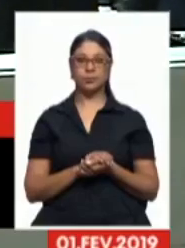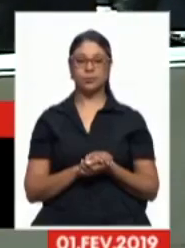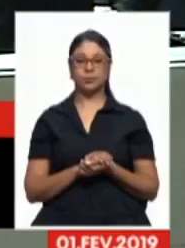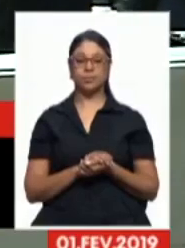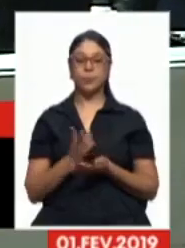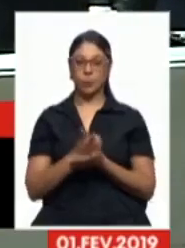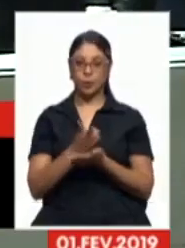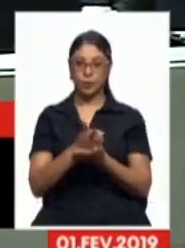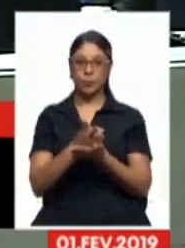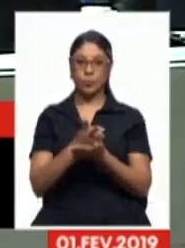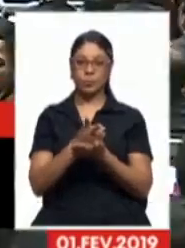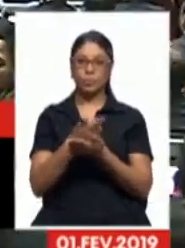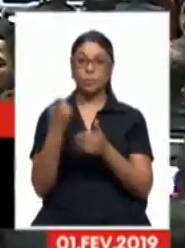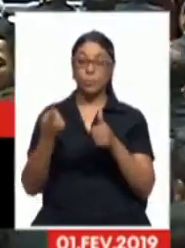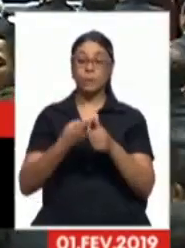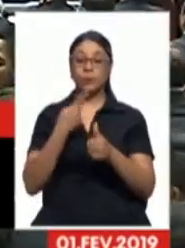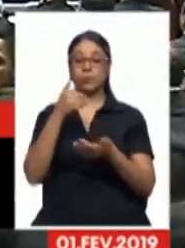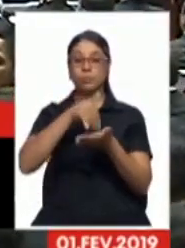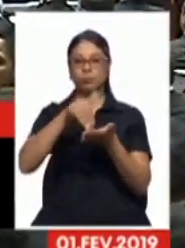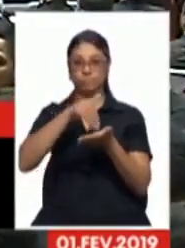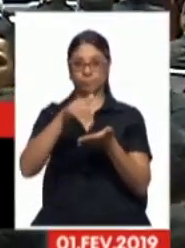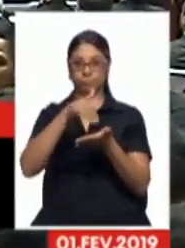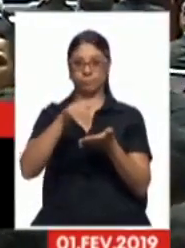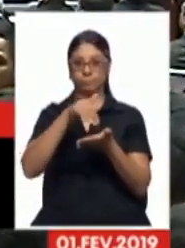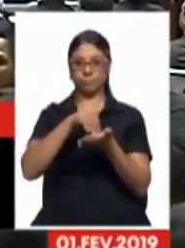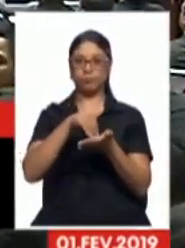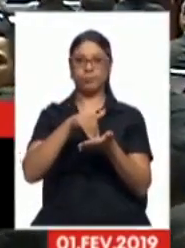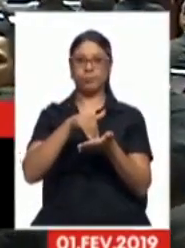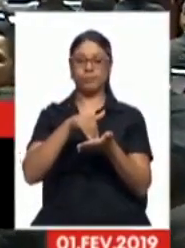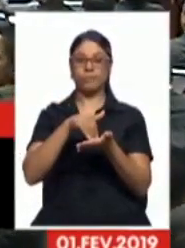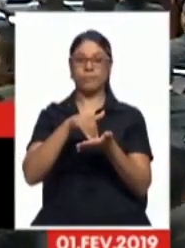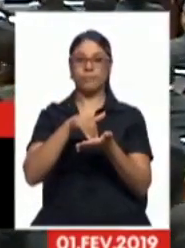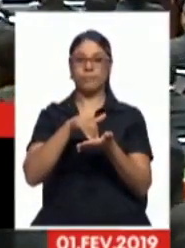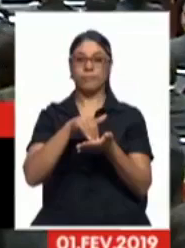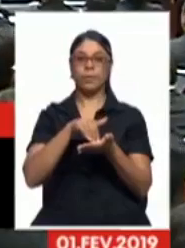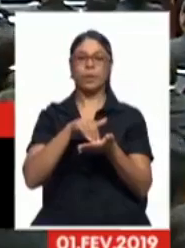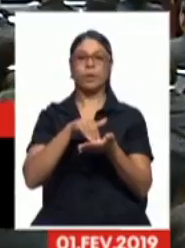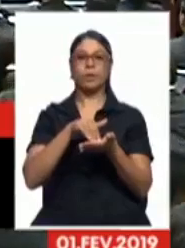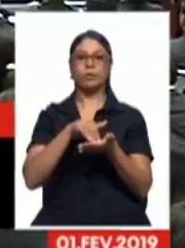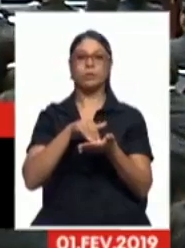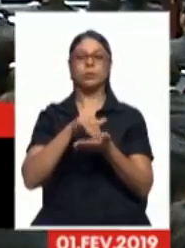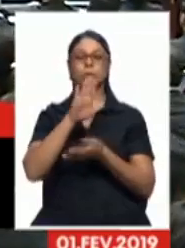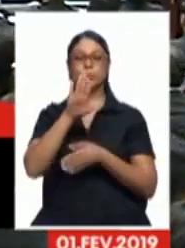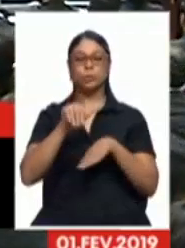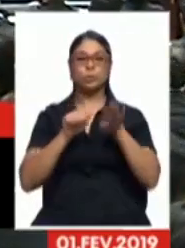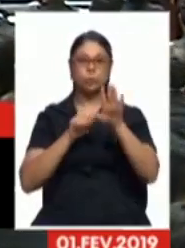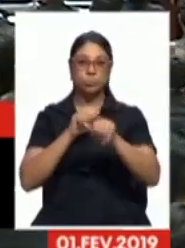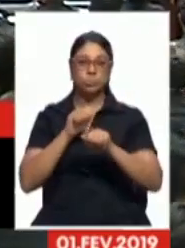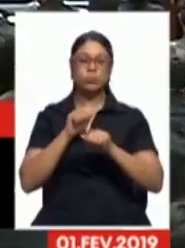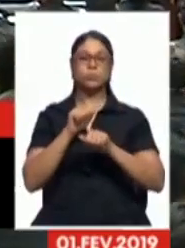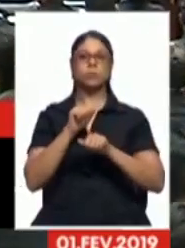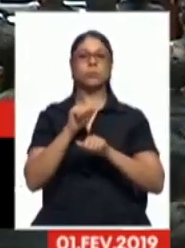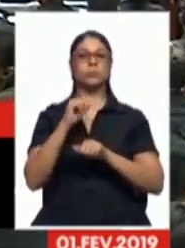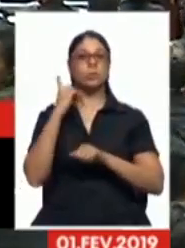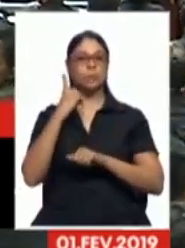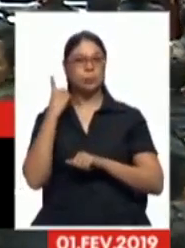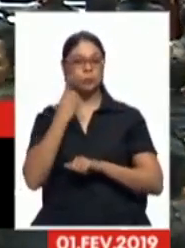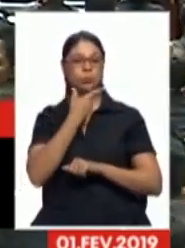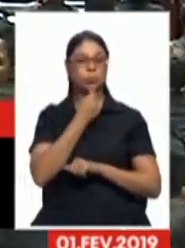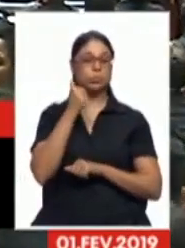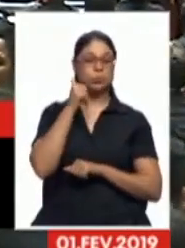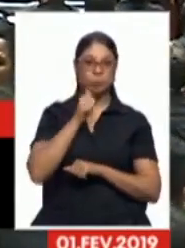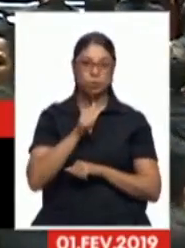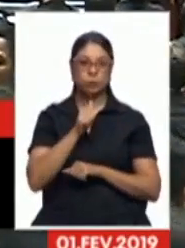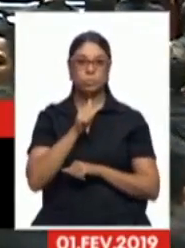Prosseguindo, o primeiro secretário vai proceder à chamada das deputadas e dos deputados eleitos e diplomados